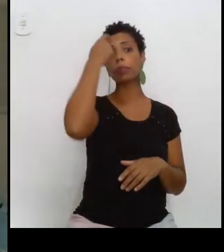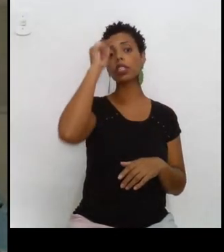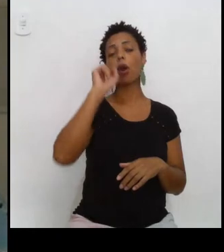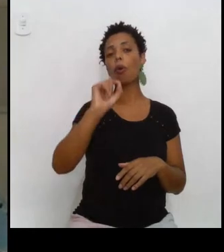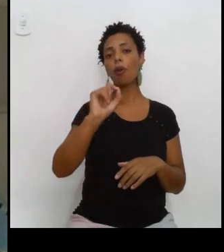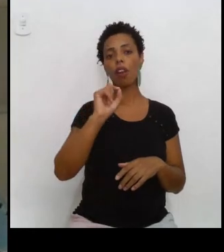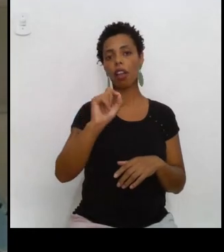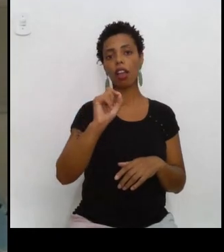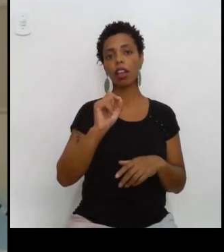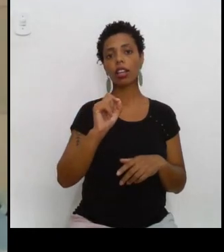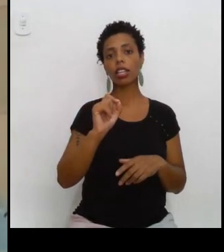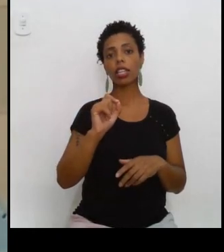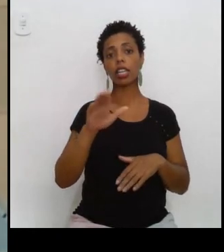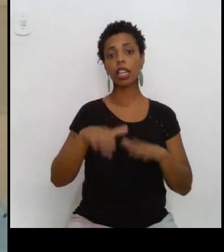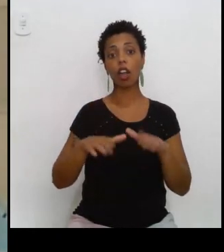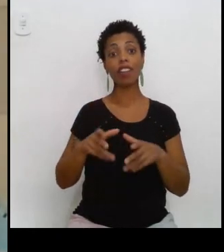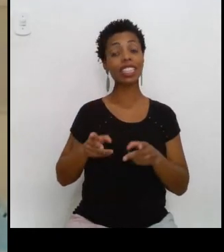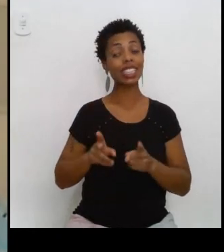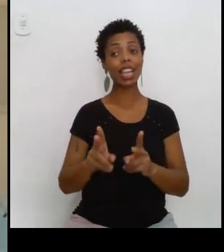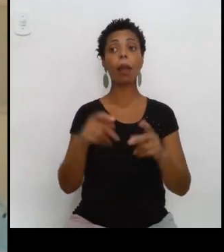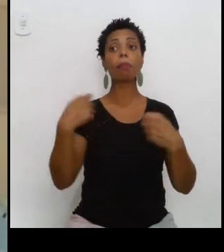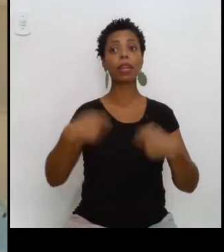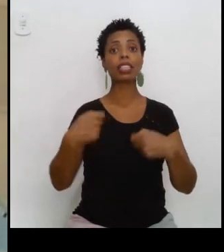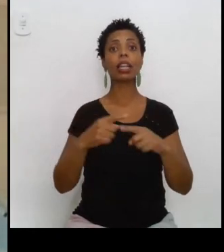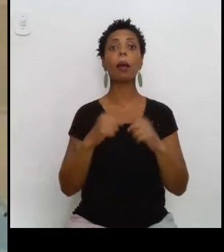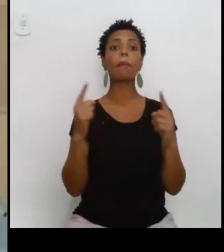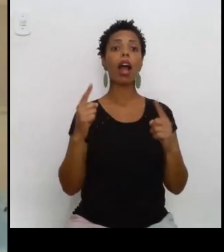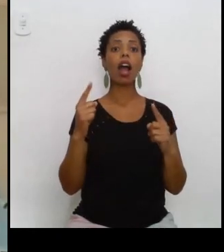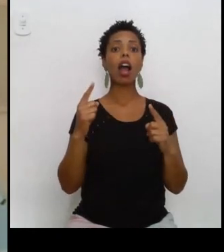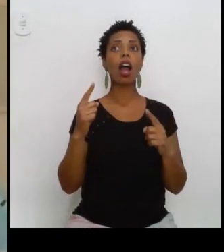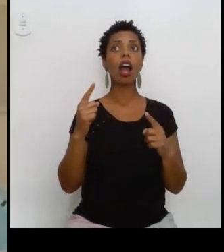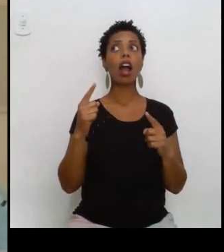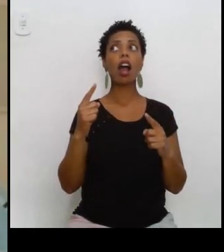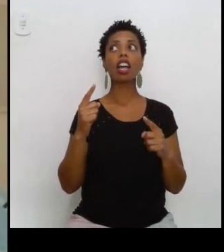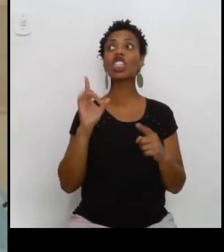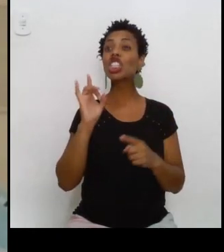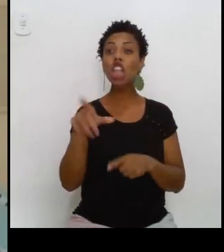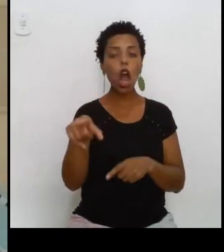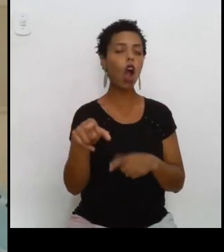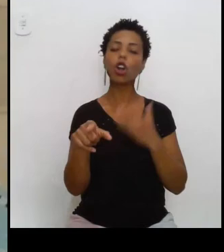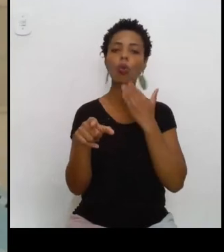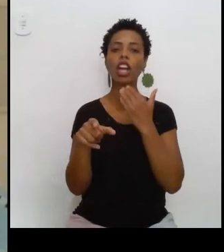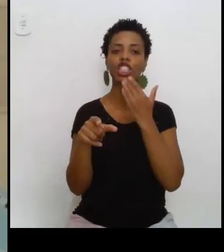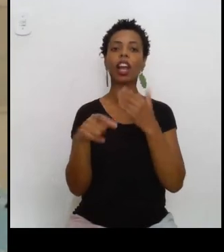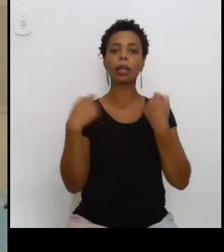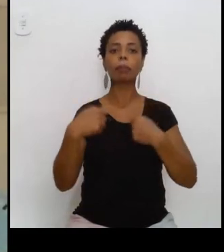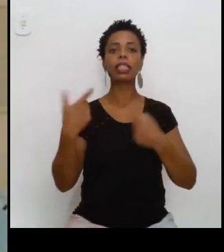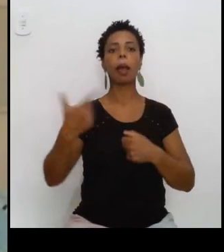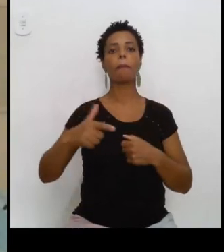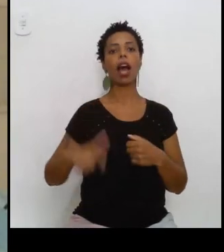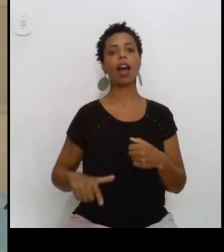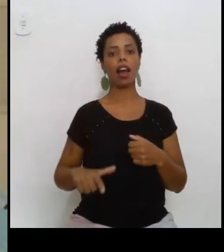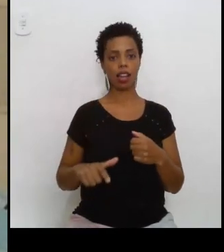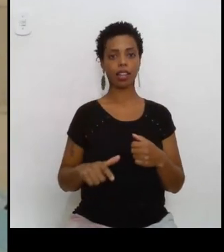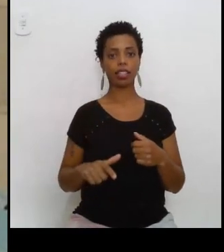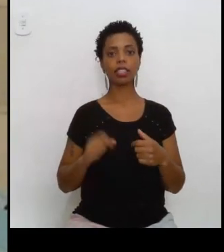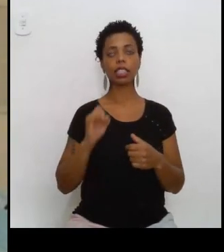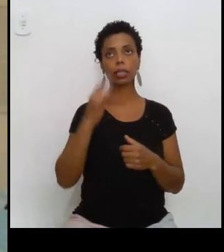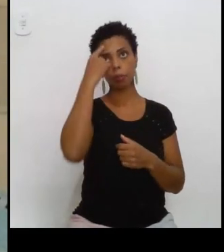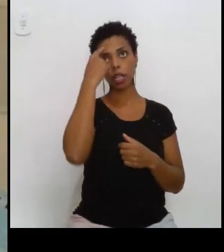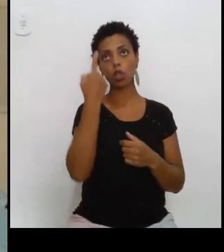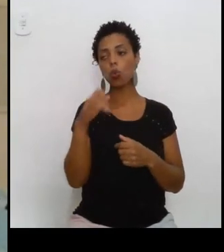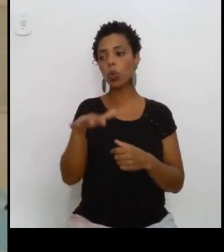sempre seja necessário mas nunca nunca é suficiente assim então quando a gente pensa numa dimensão de um território